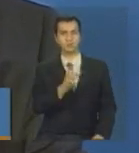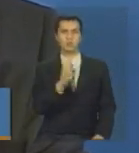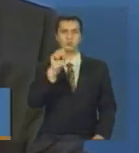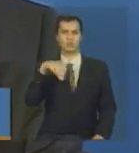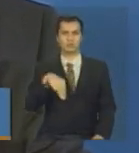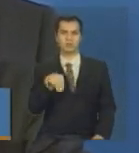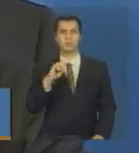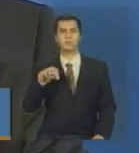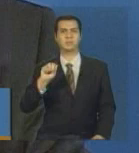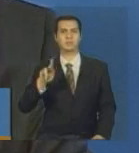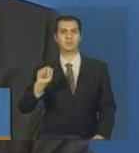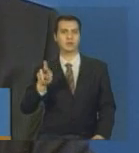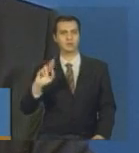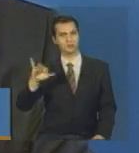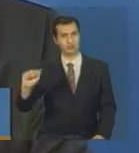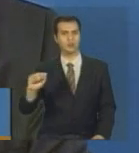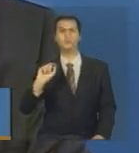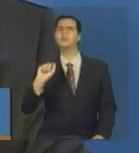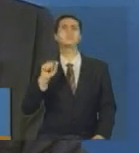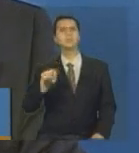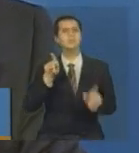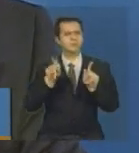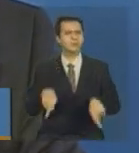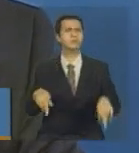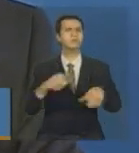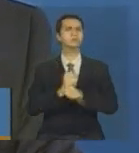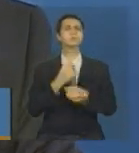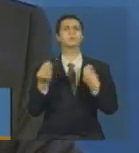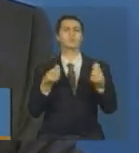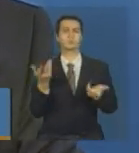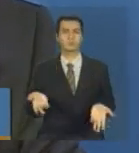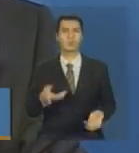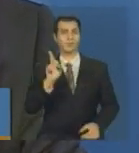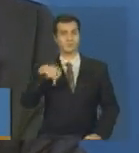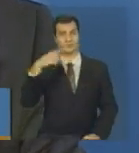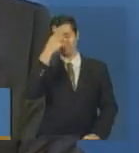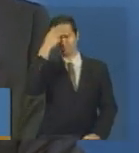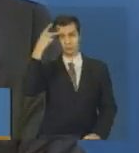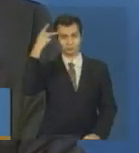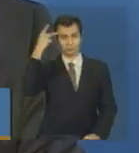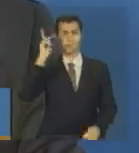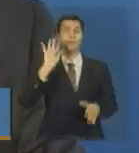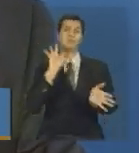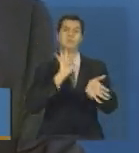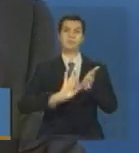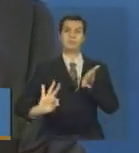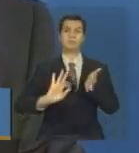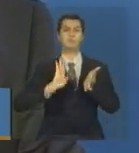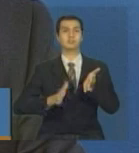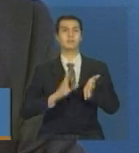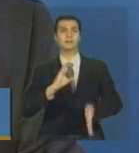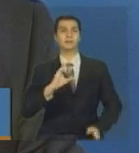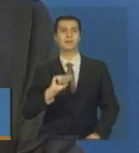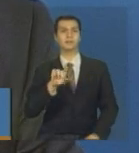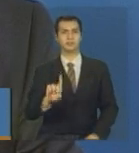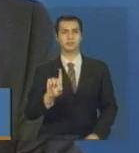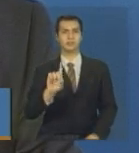no cadastro único dos programas sociais do governo federal, no CadÚnico. O